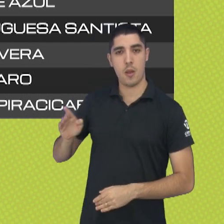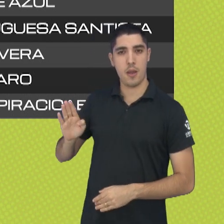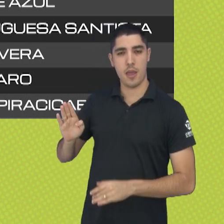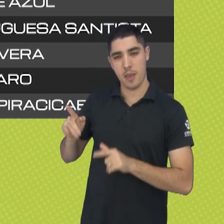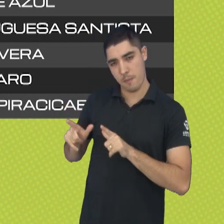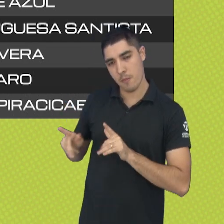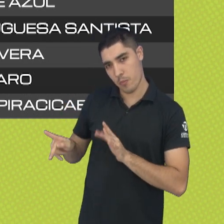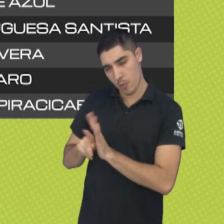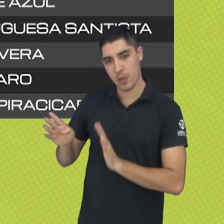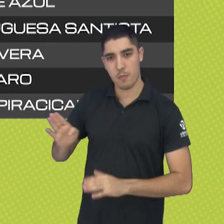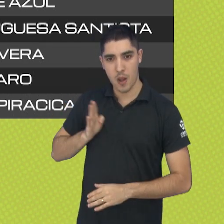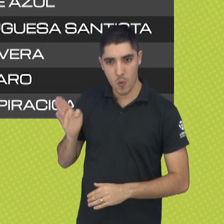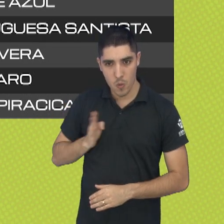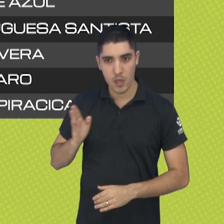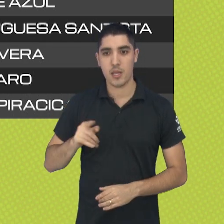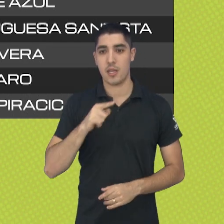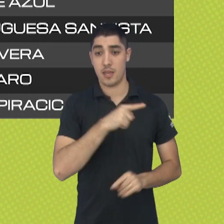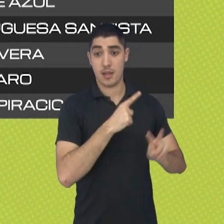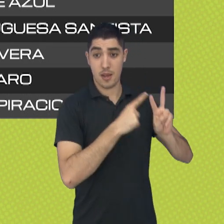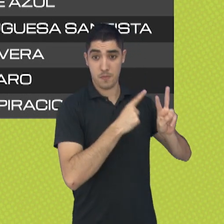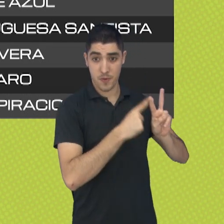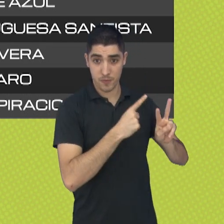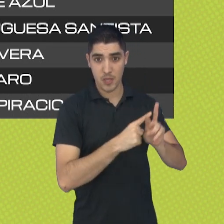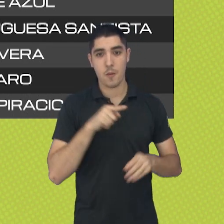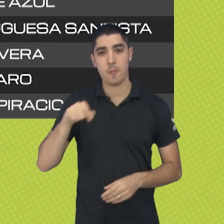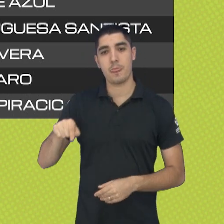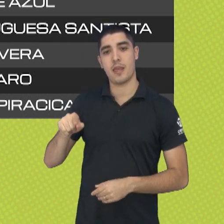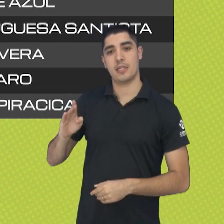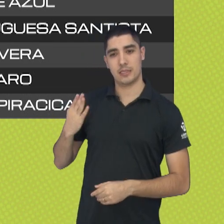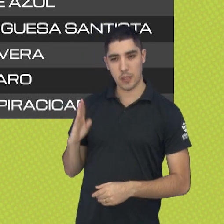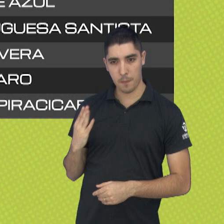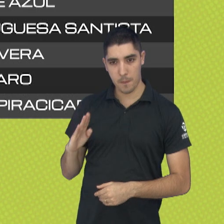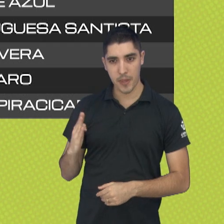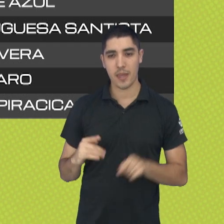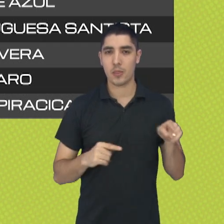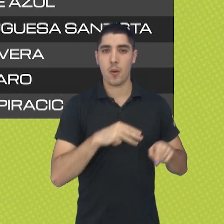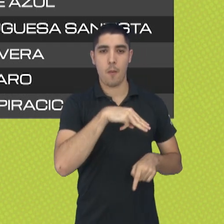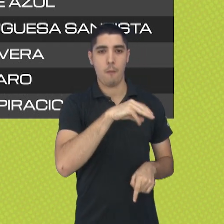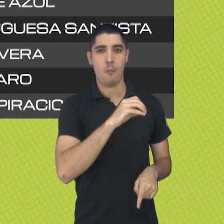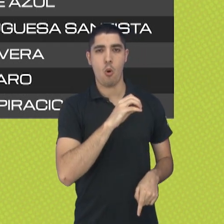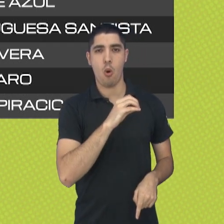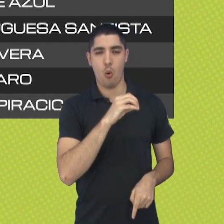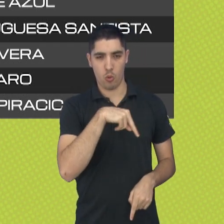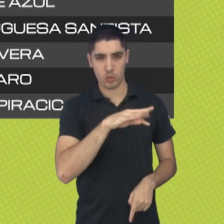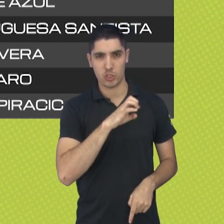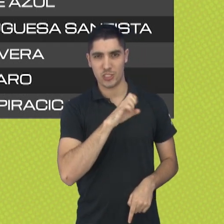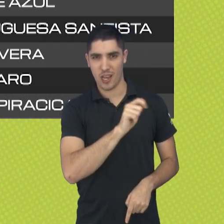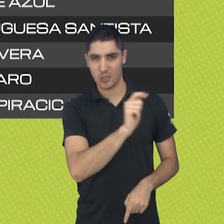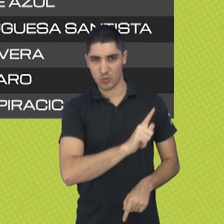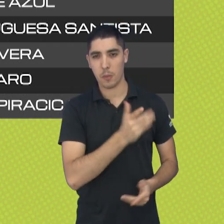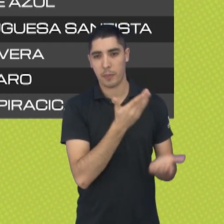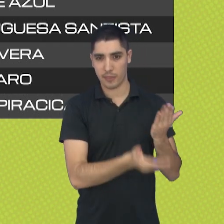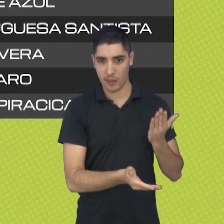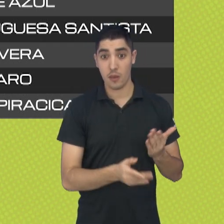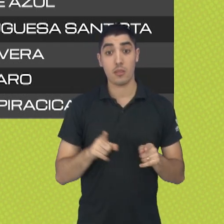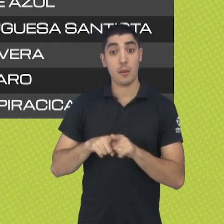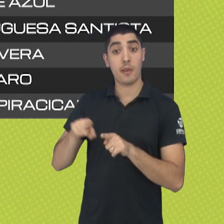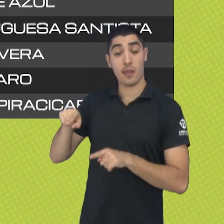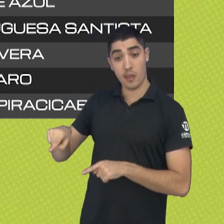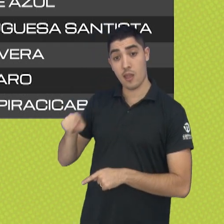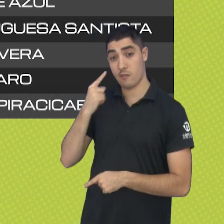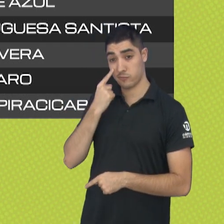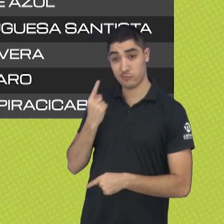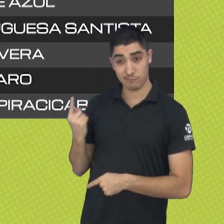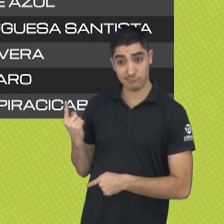para cima do Capivariano. São Bento 3-0 no Monte Azul. Monte Azul também não ganha de ninguém, é o lanternão da competição. Velo Clube perdendo em casa para